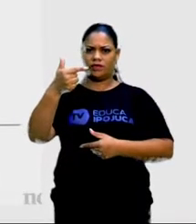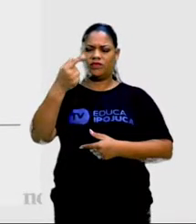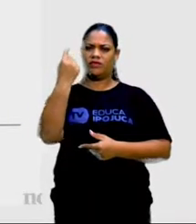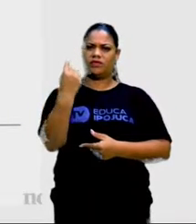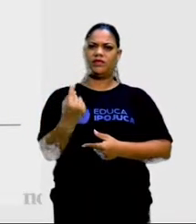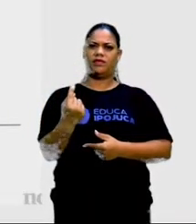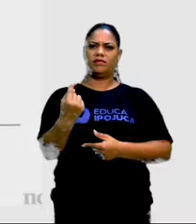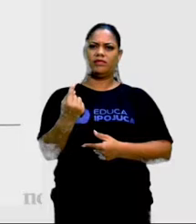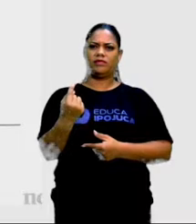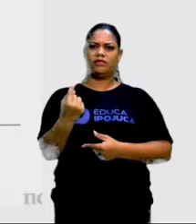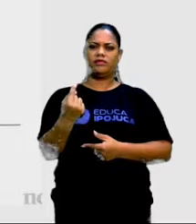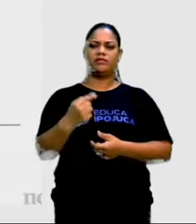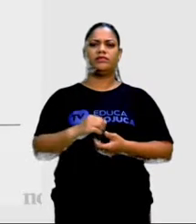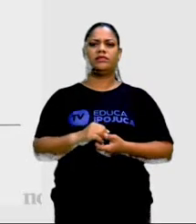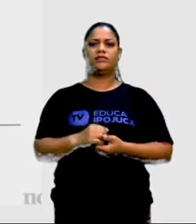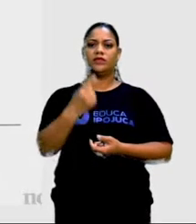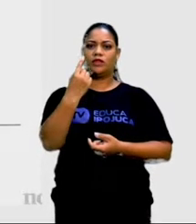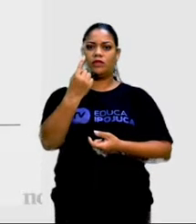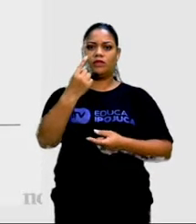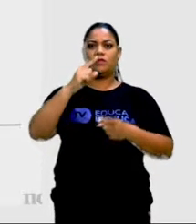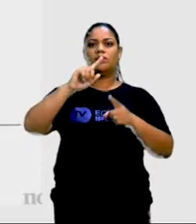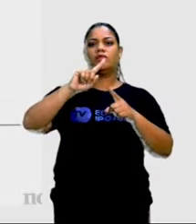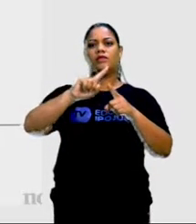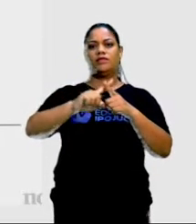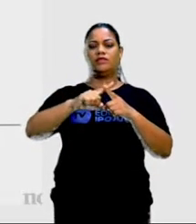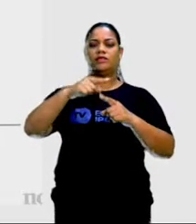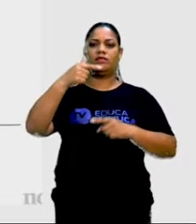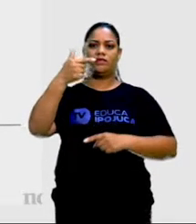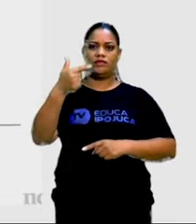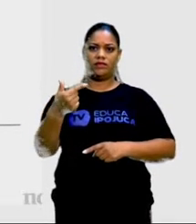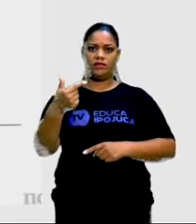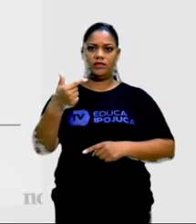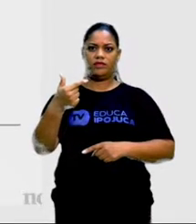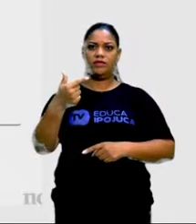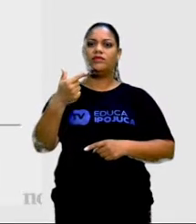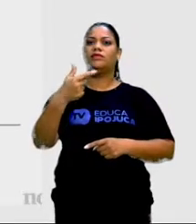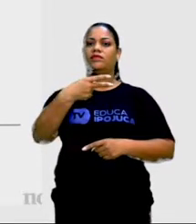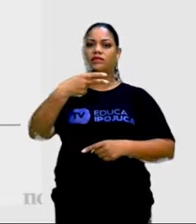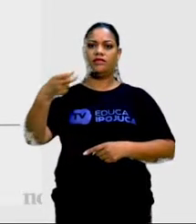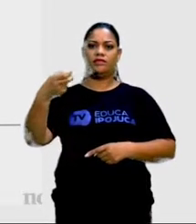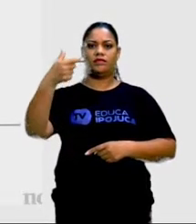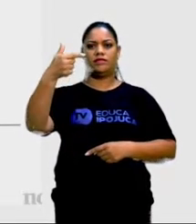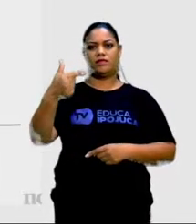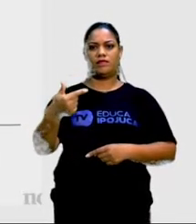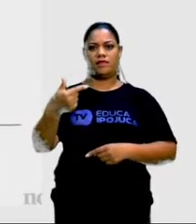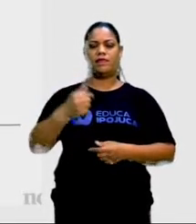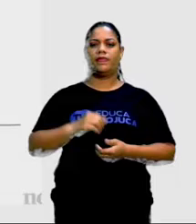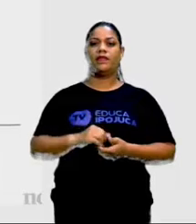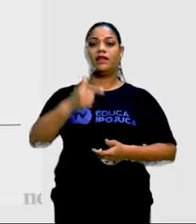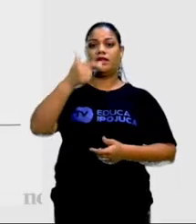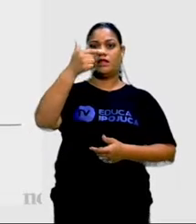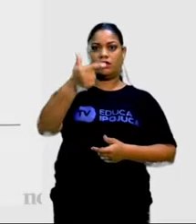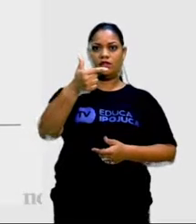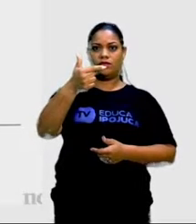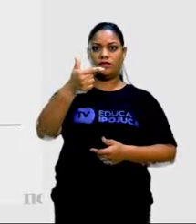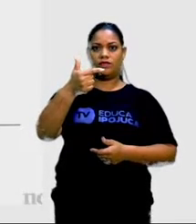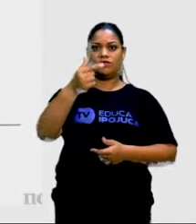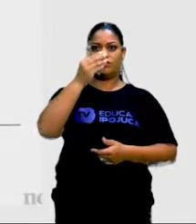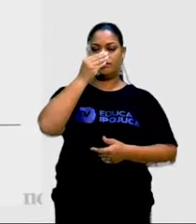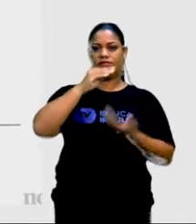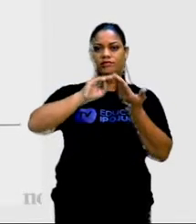1, então eu multiplico 1 vezes 2 é 2. Quem de 2 tira 2